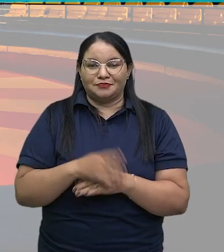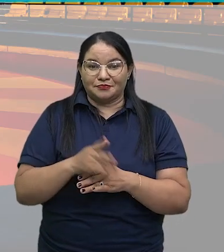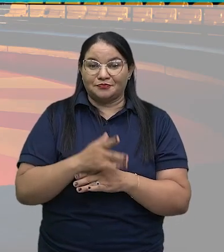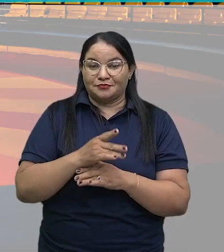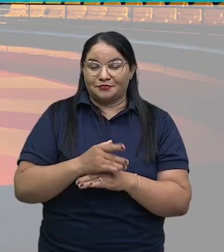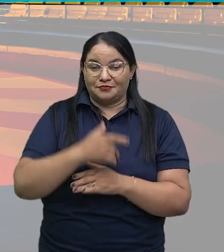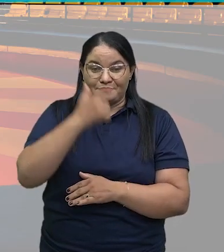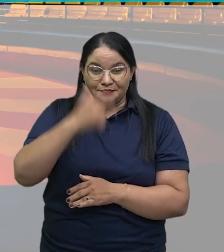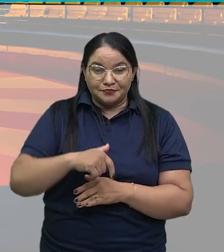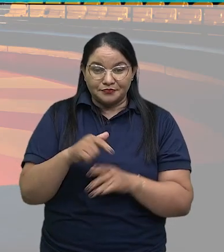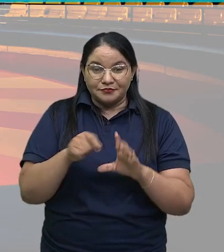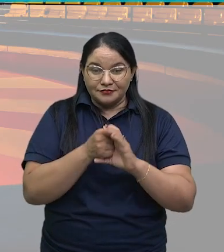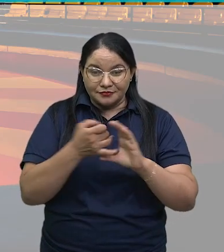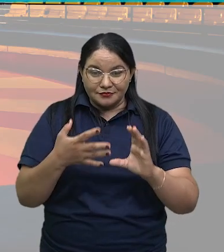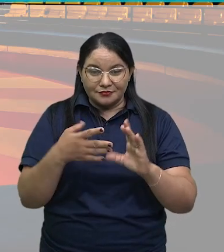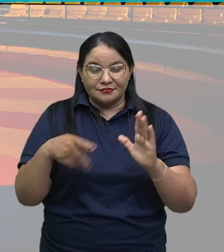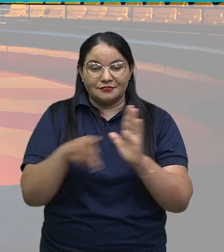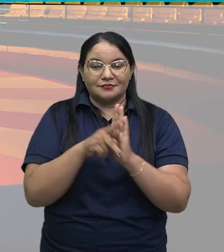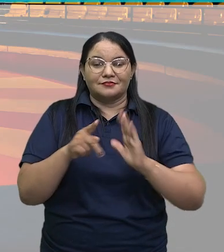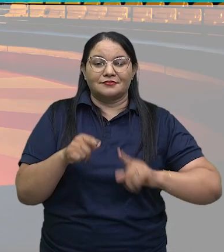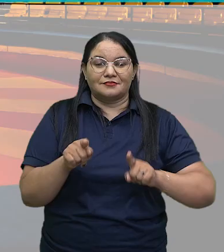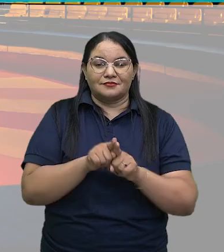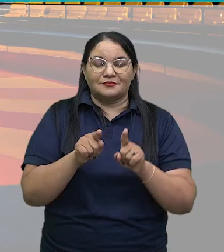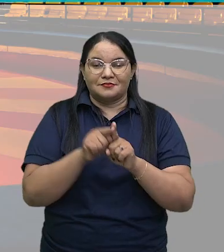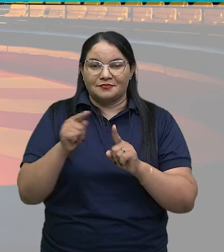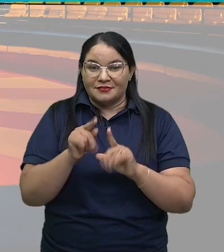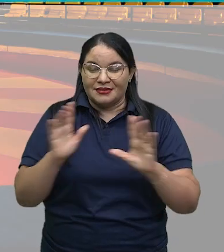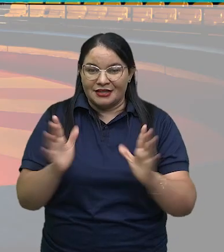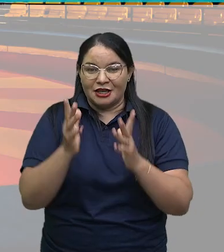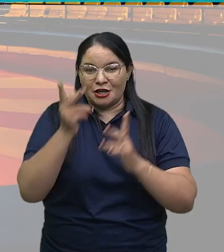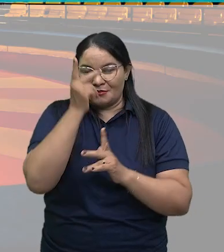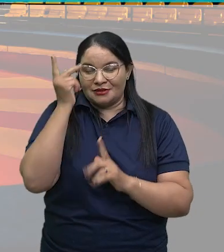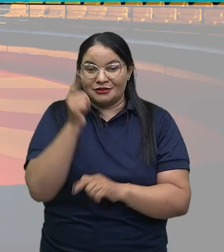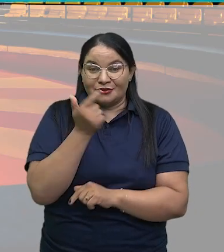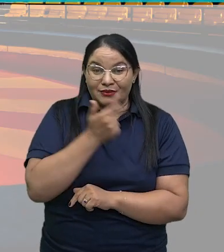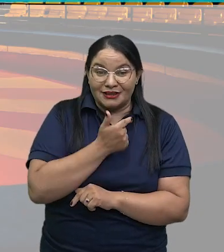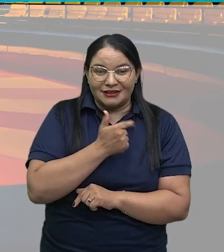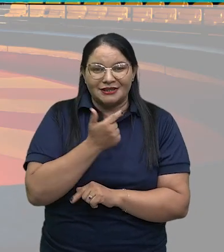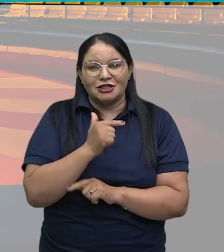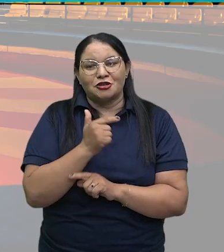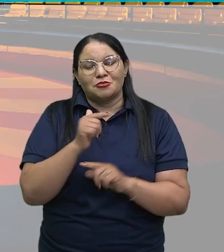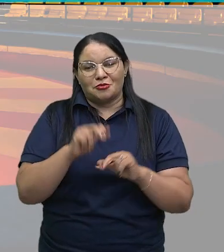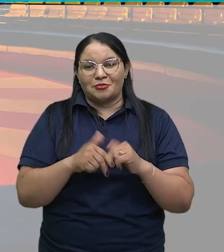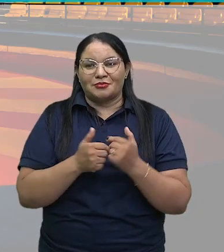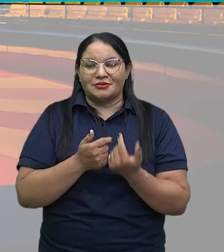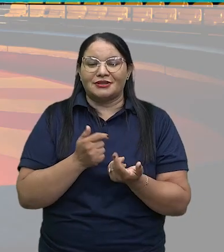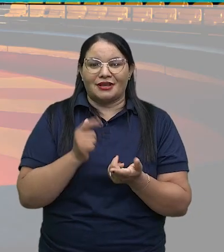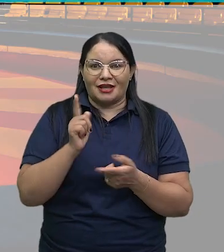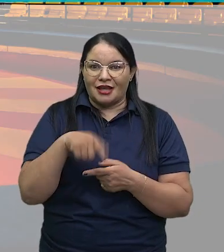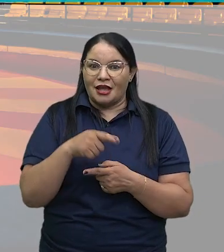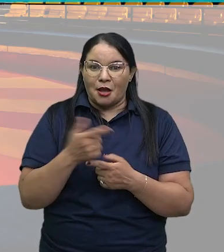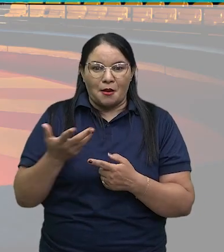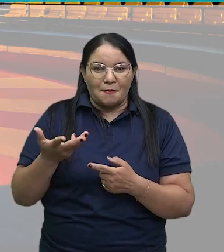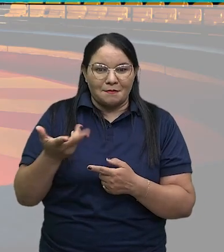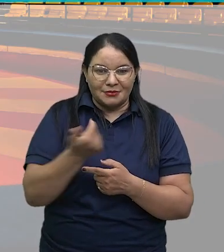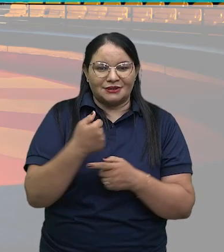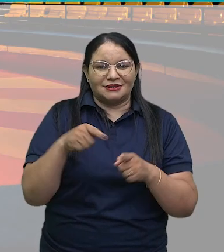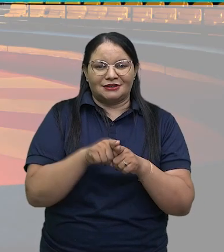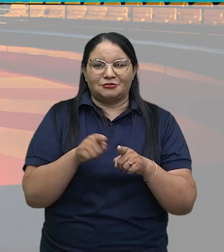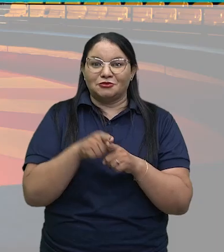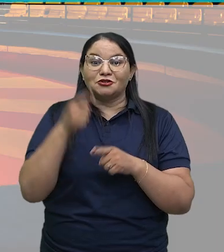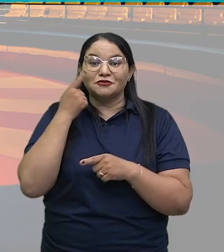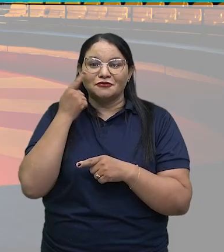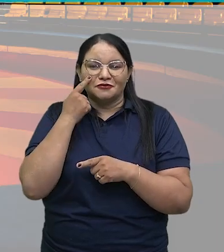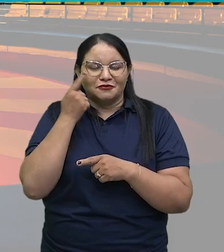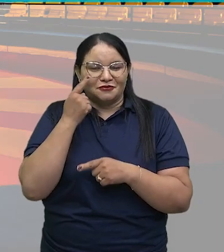a característica dele, além dele fazer o público rir através da comédia, ele tem habilidades. Olha esse